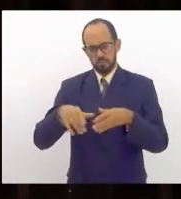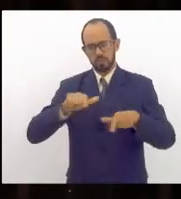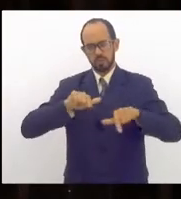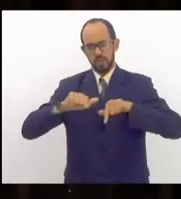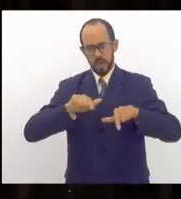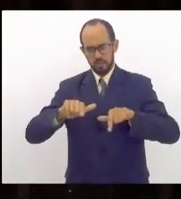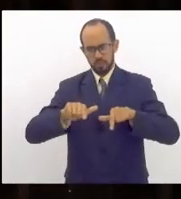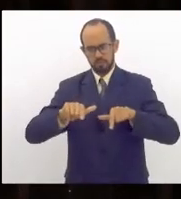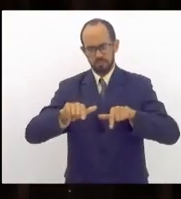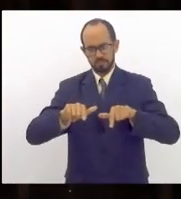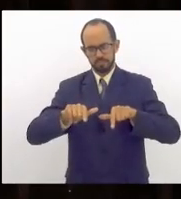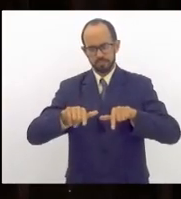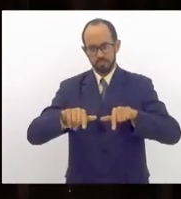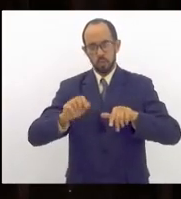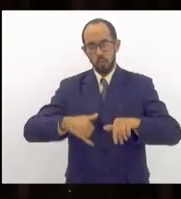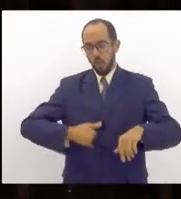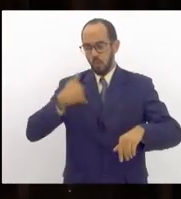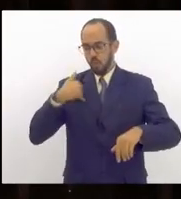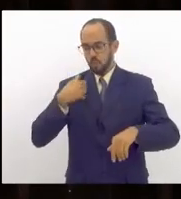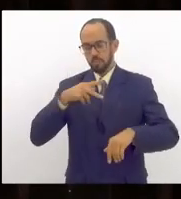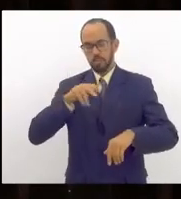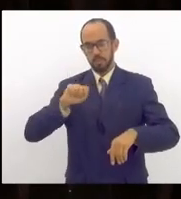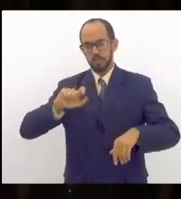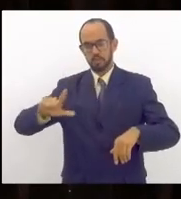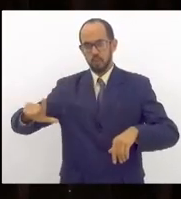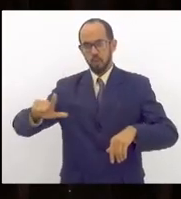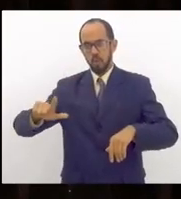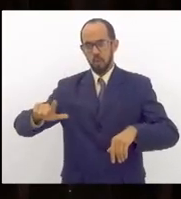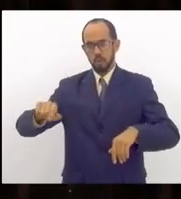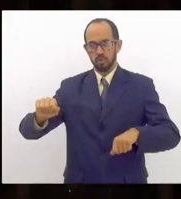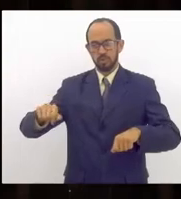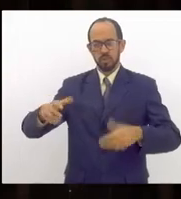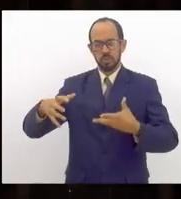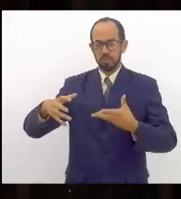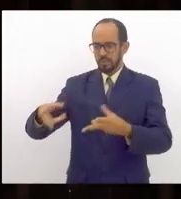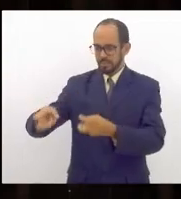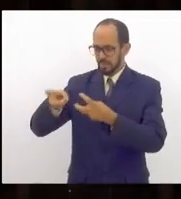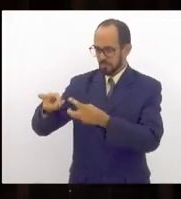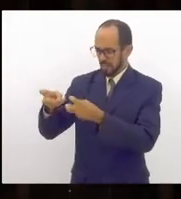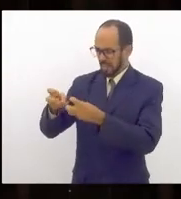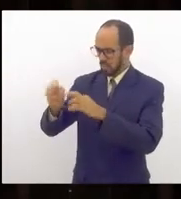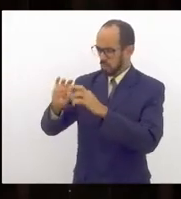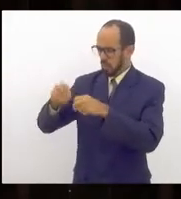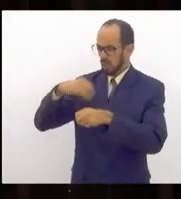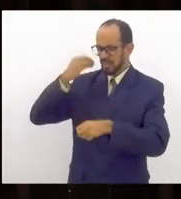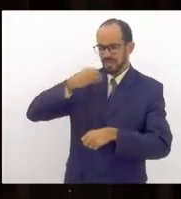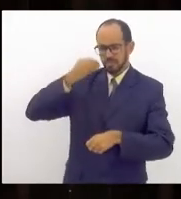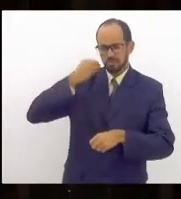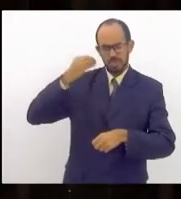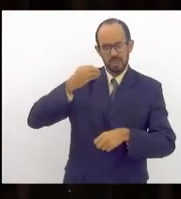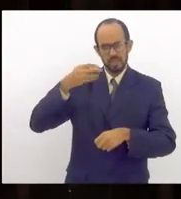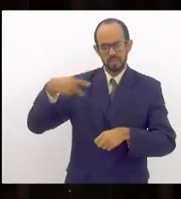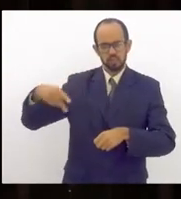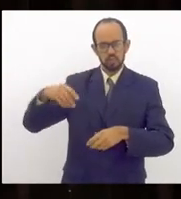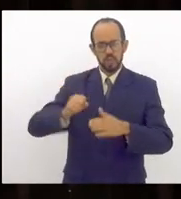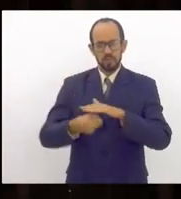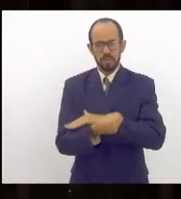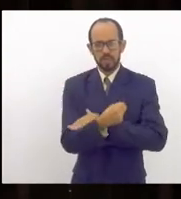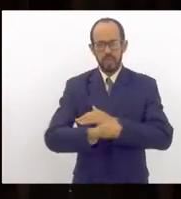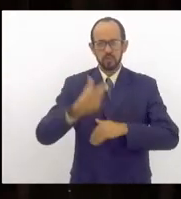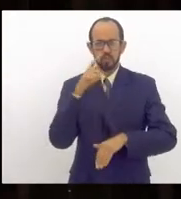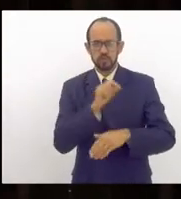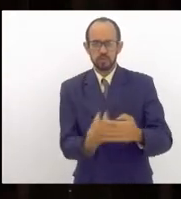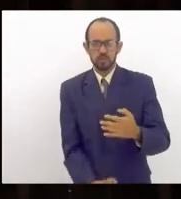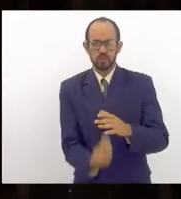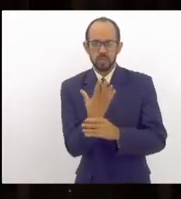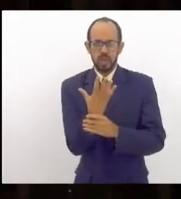o orgulho que é para o pessoal carregar todo esse estofo que você produziu nessa comissão que o seu mandato coletivamente através da sua equipe conseguiu